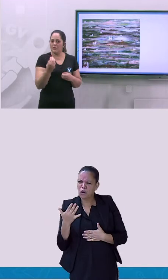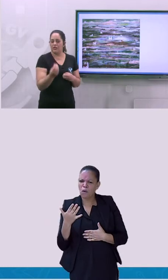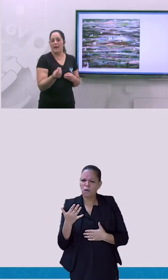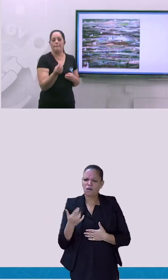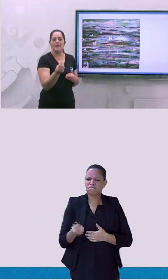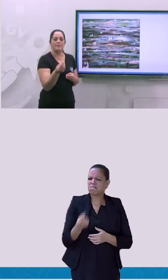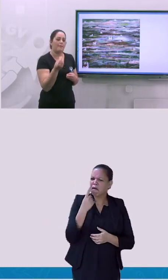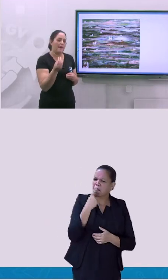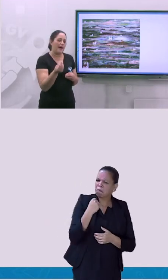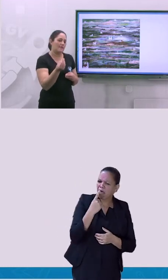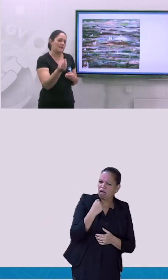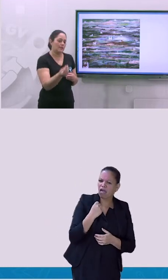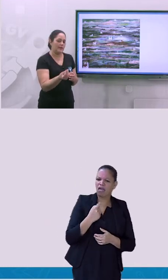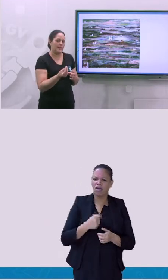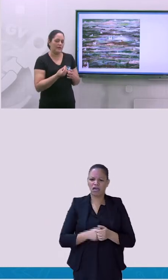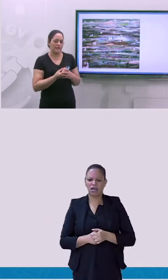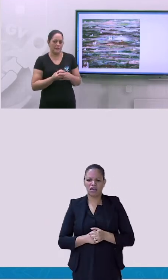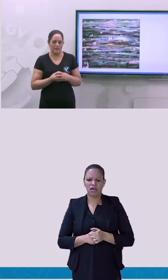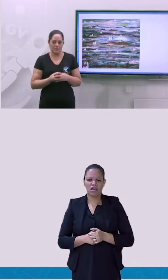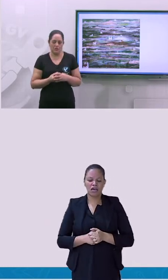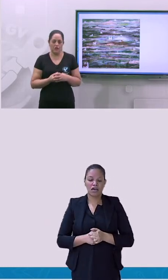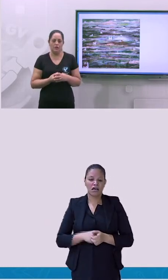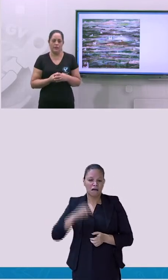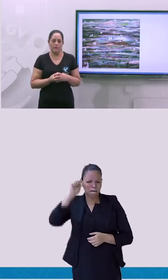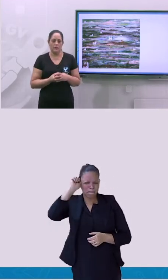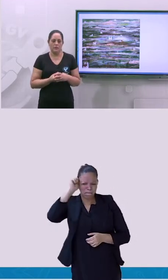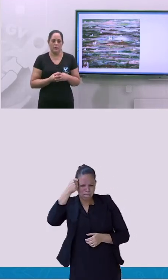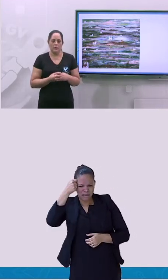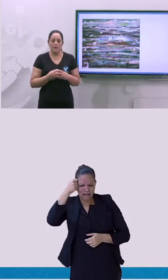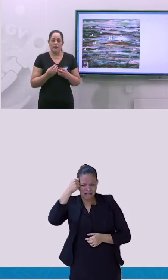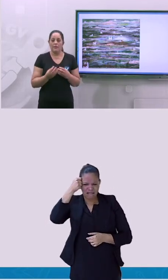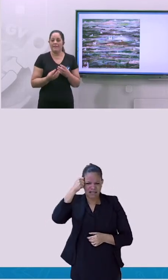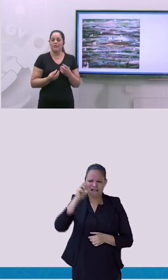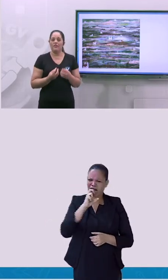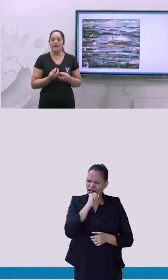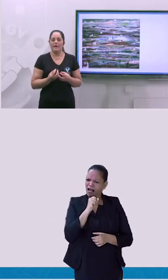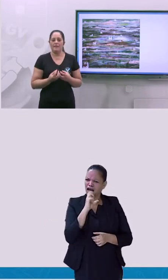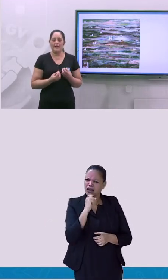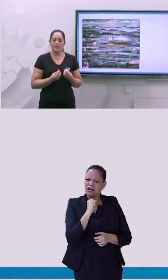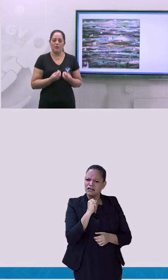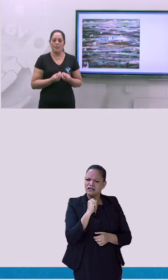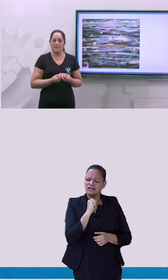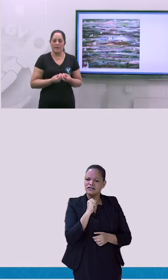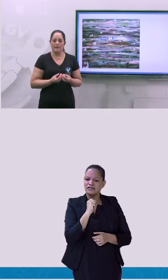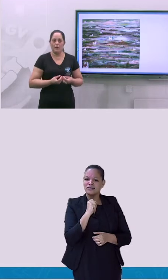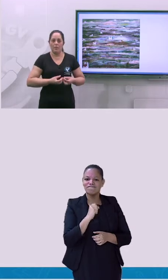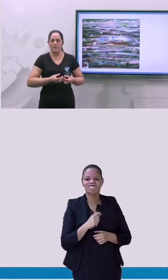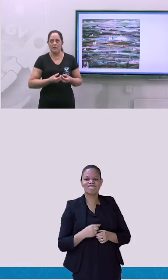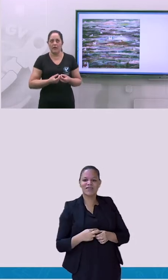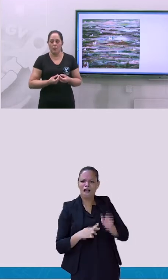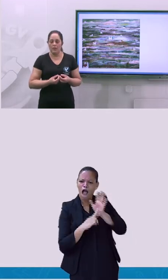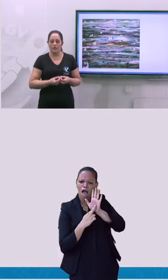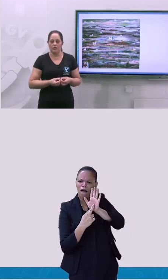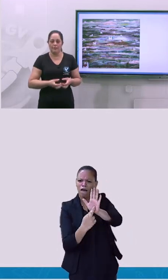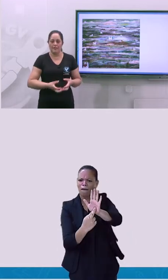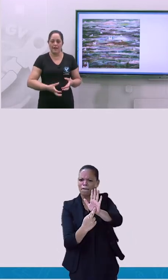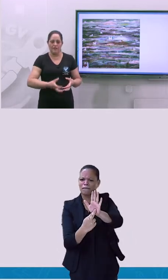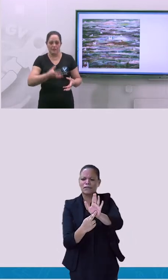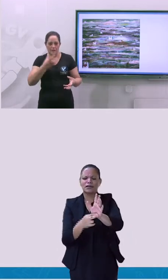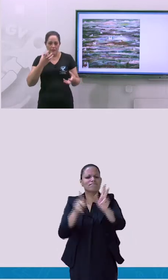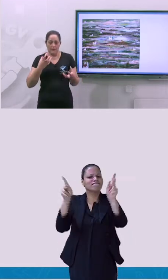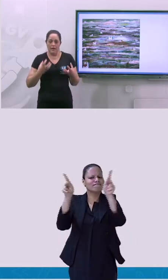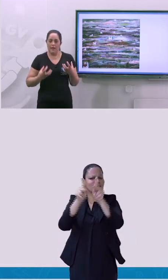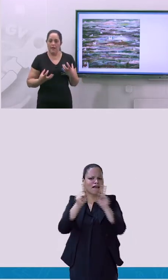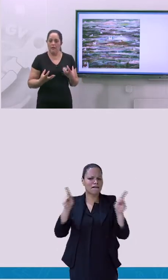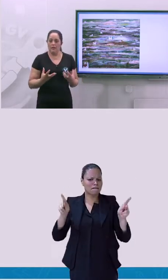te transmitiria a mesma paz e tranquilidade que ela transmite agora? Então, essa diferença das obras, né? Tem obras que realmente a